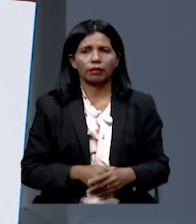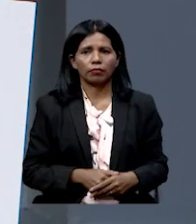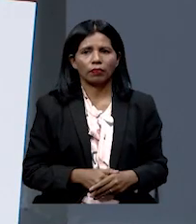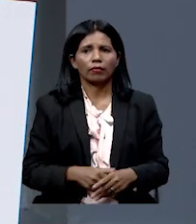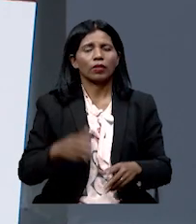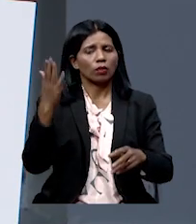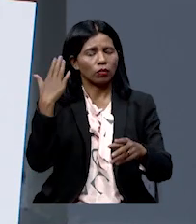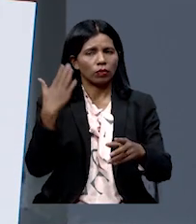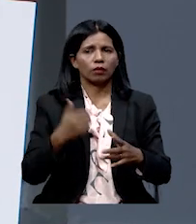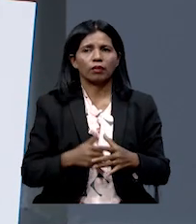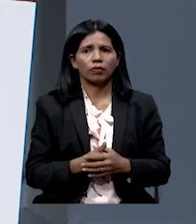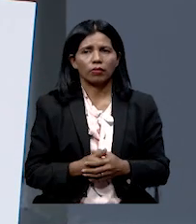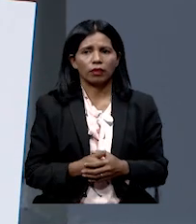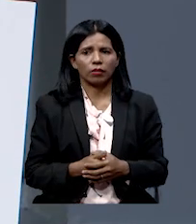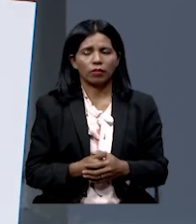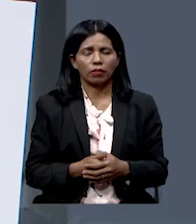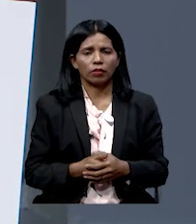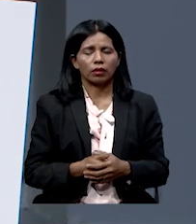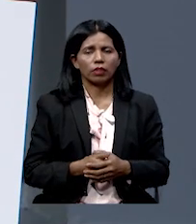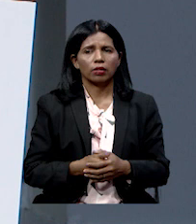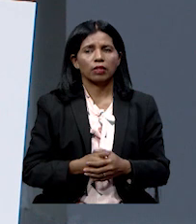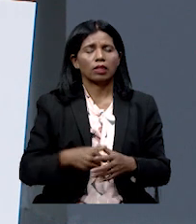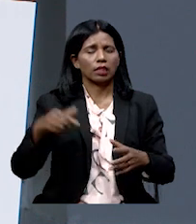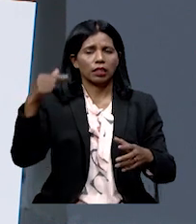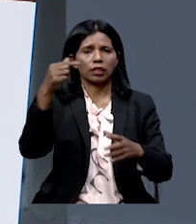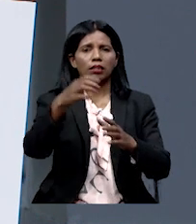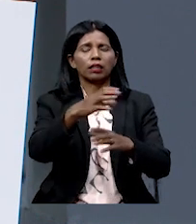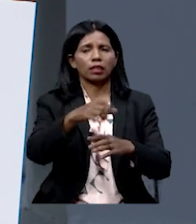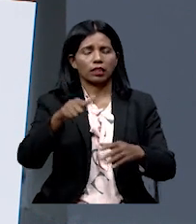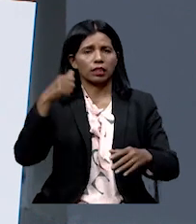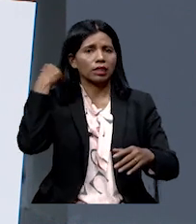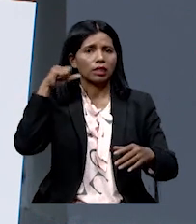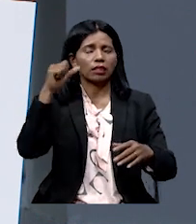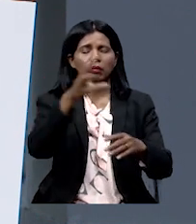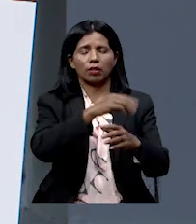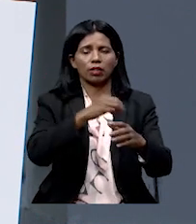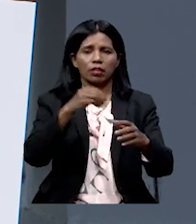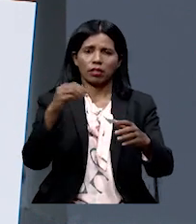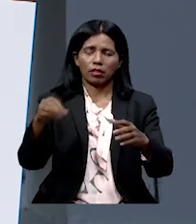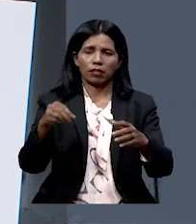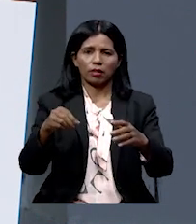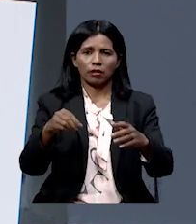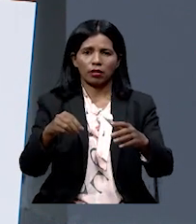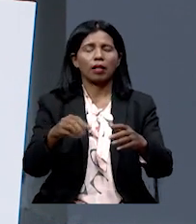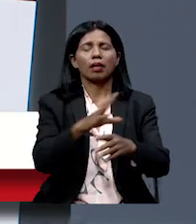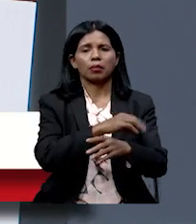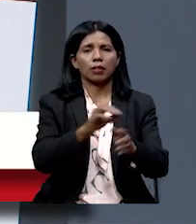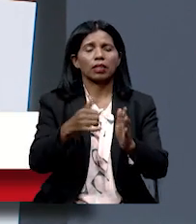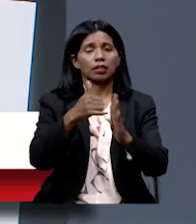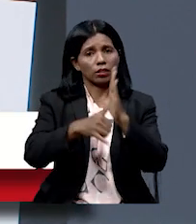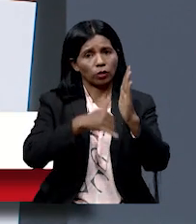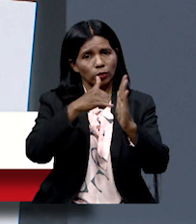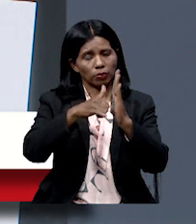Uluk na naing silver plate ka plaka prata nebe GMN hetan